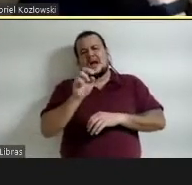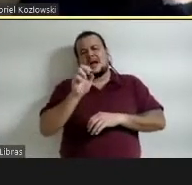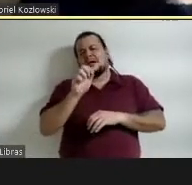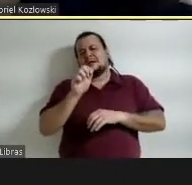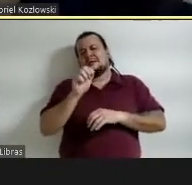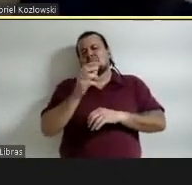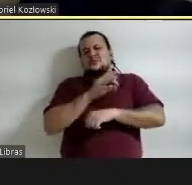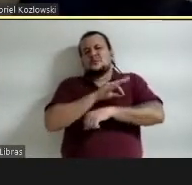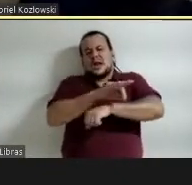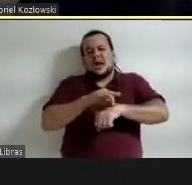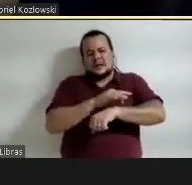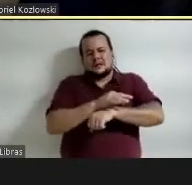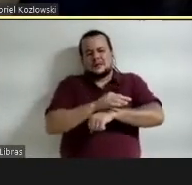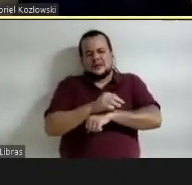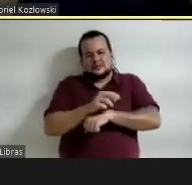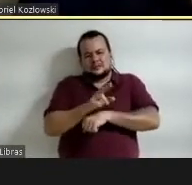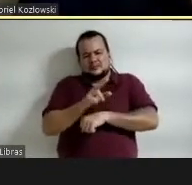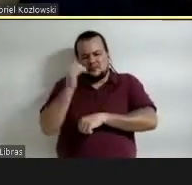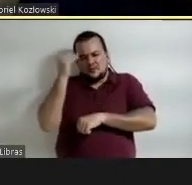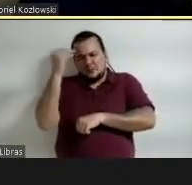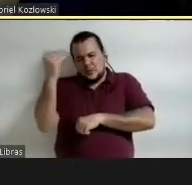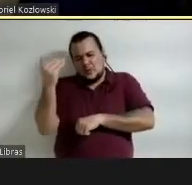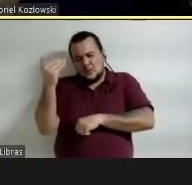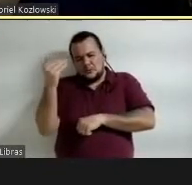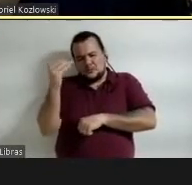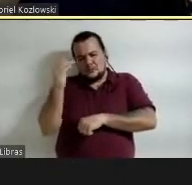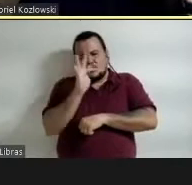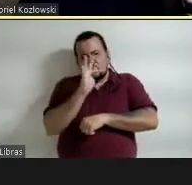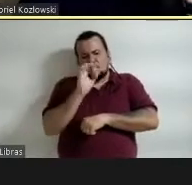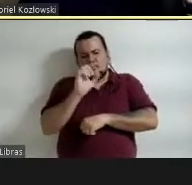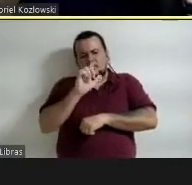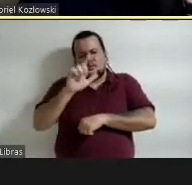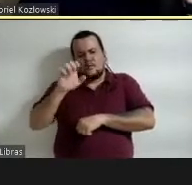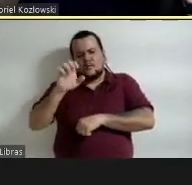Fuller, e há diversos outros menos conhecidos.